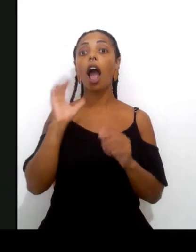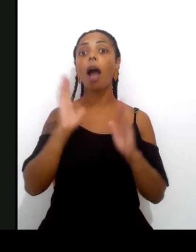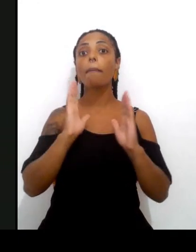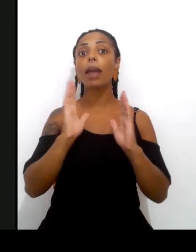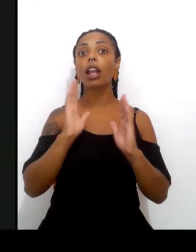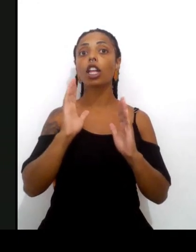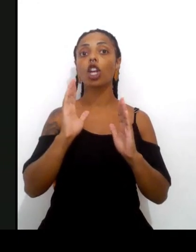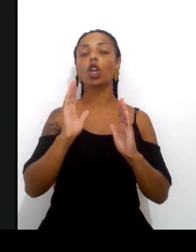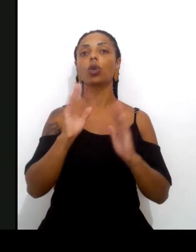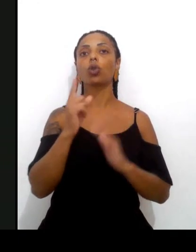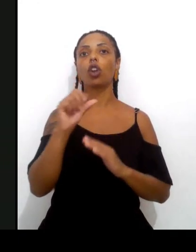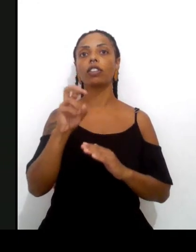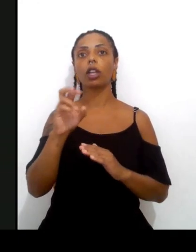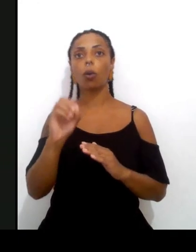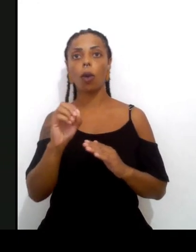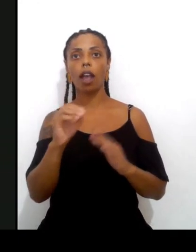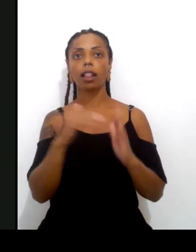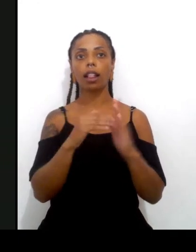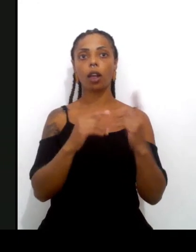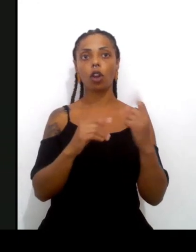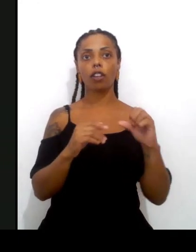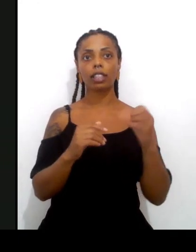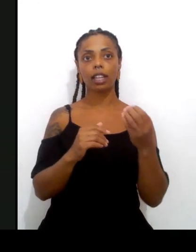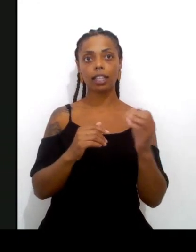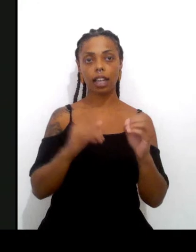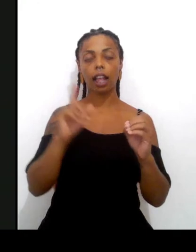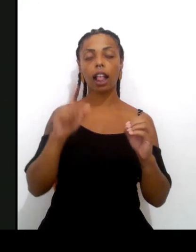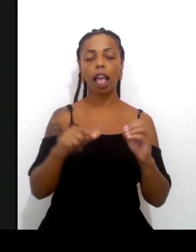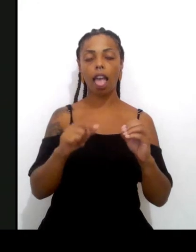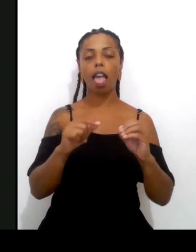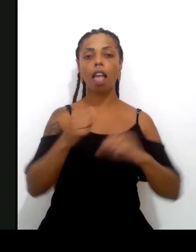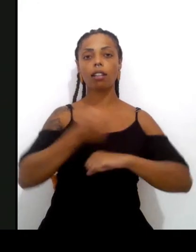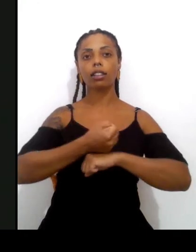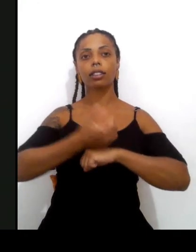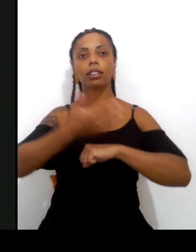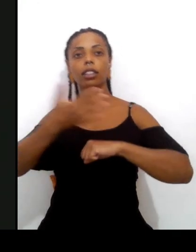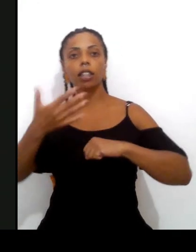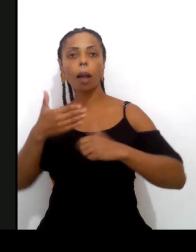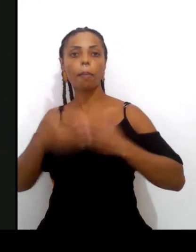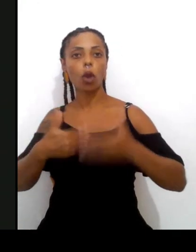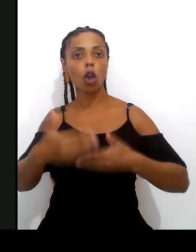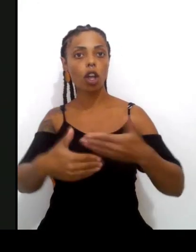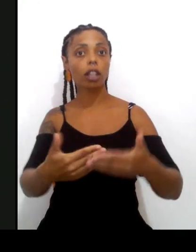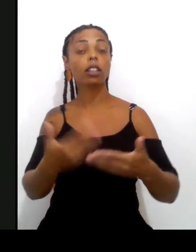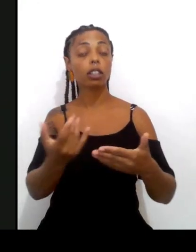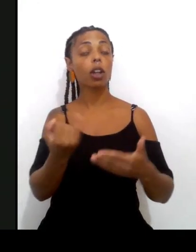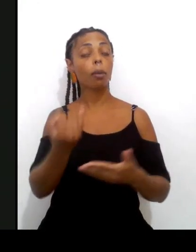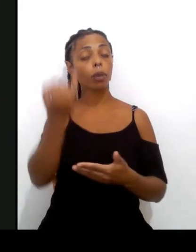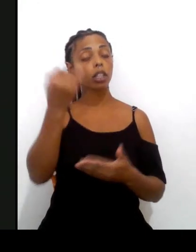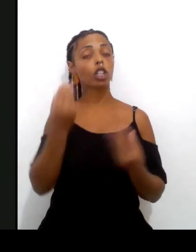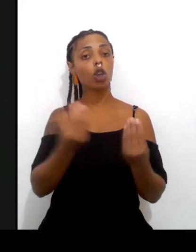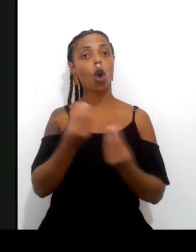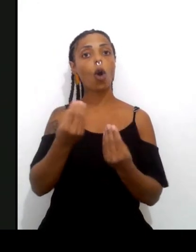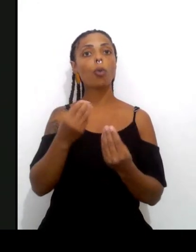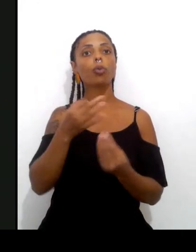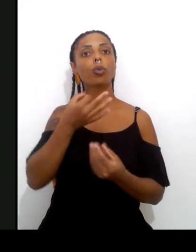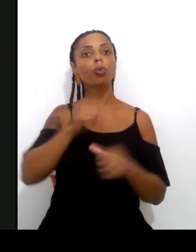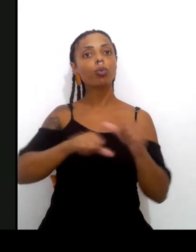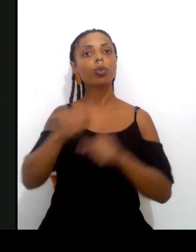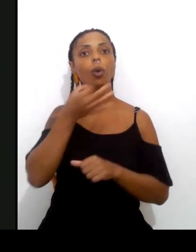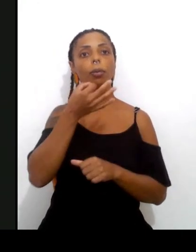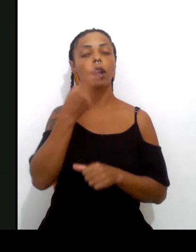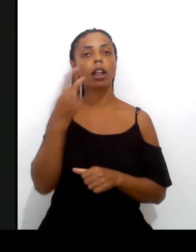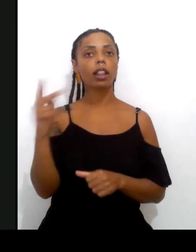eram igualmente importantes para o desenvolvimento da linguagem visual Clear de bacon bem como as histórias já bem